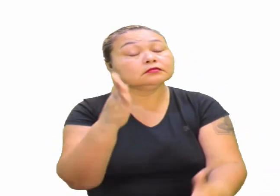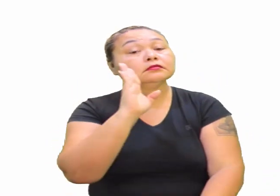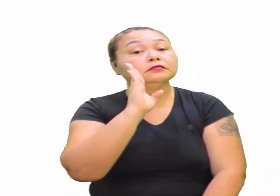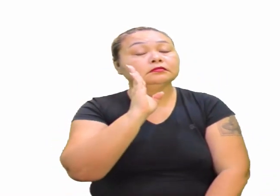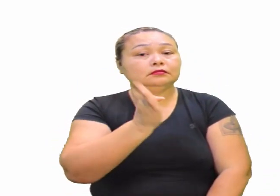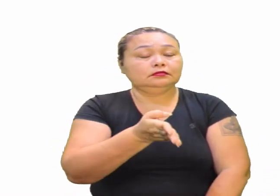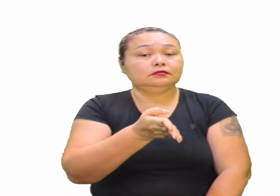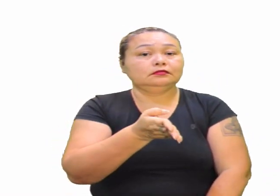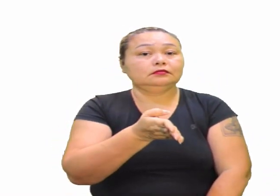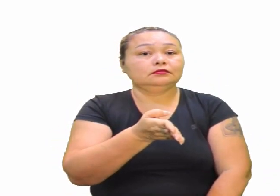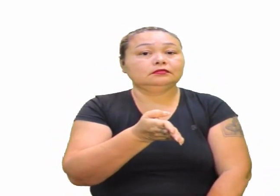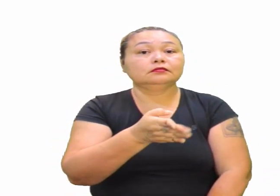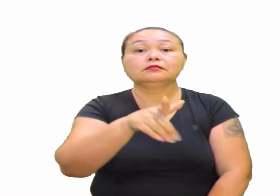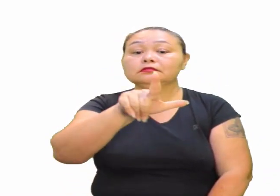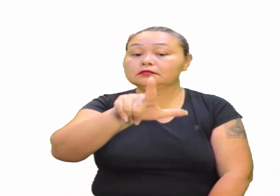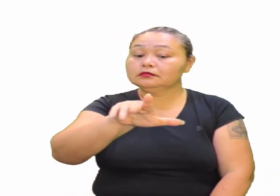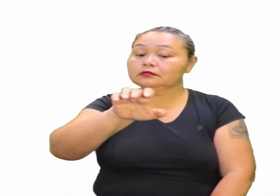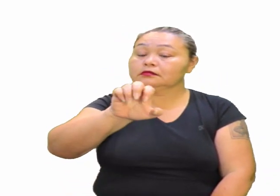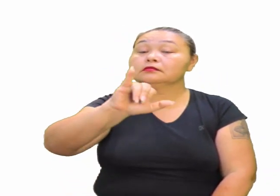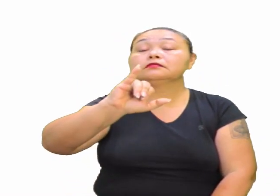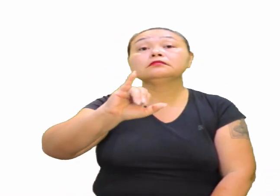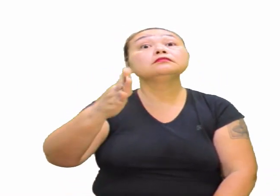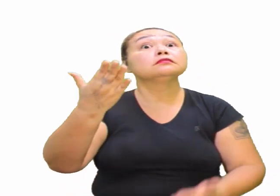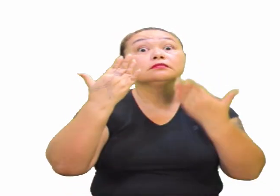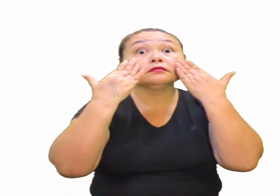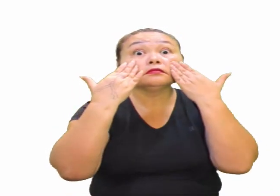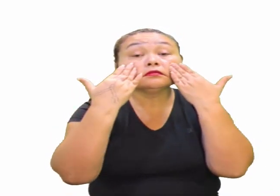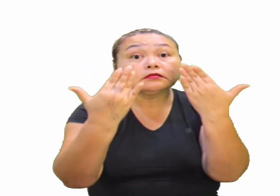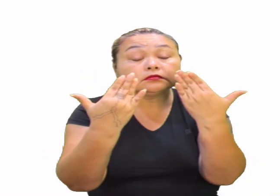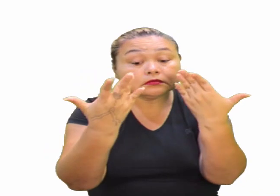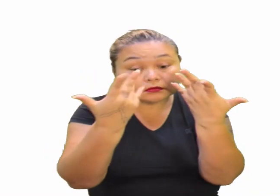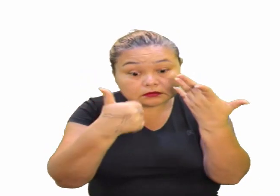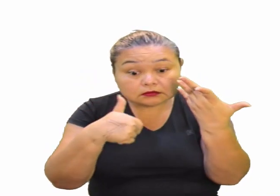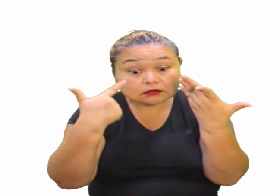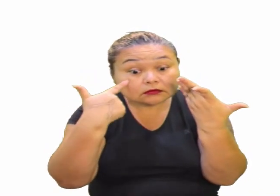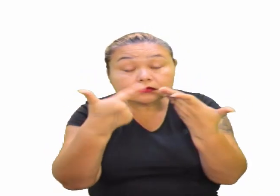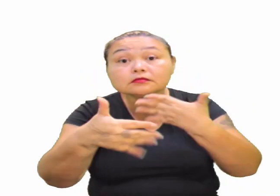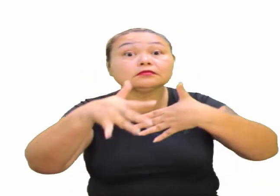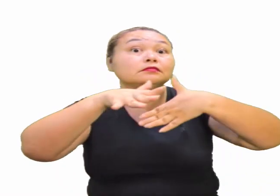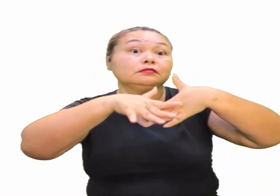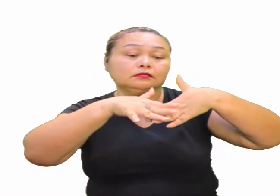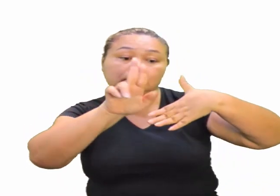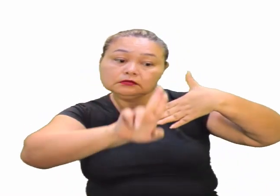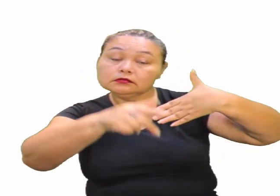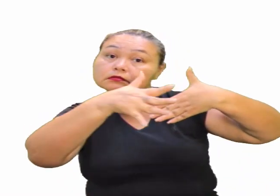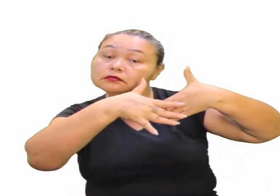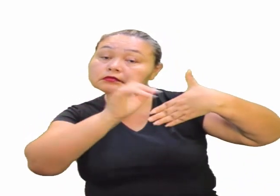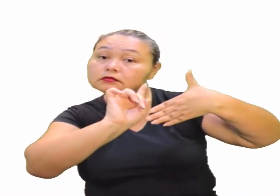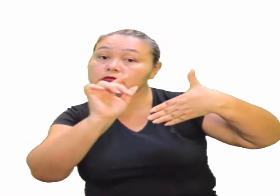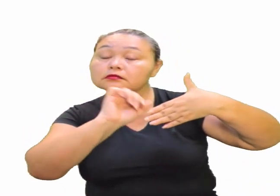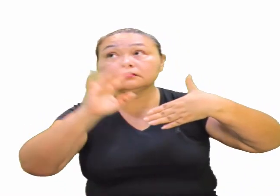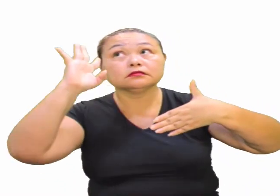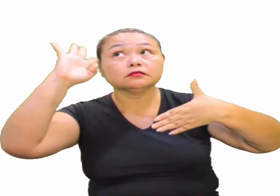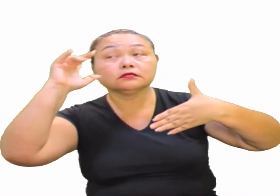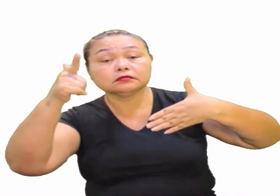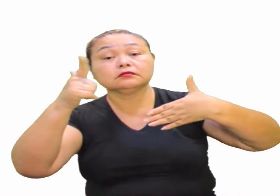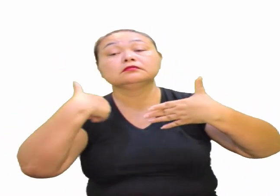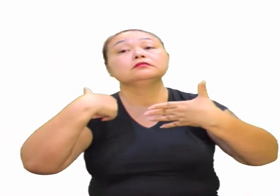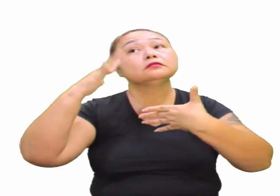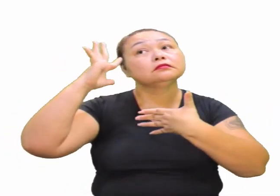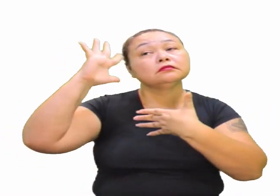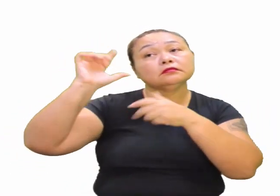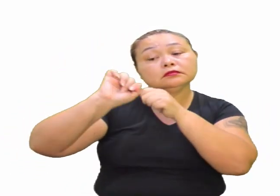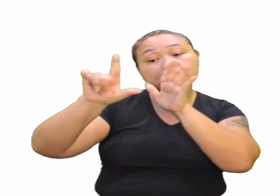Já a lei, ela é comprovada matematicamente. A lei e a teoria são dois